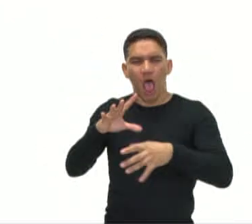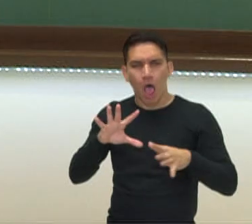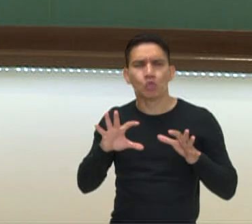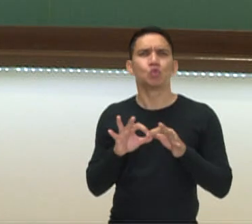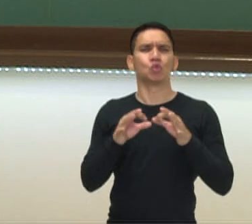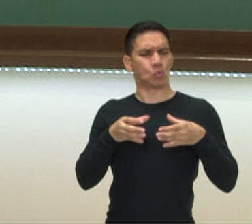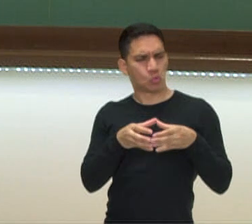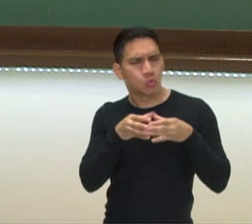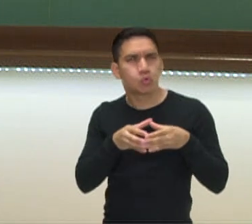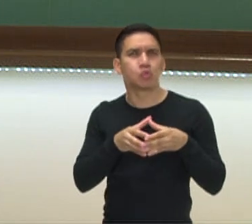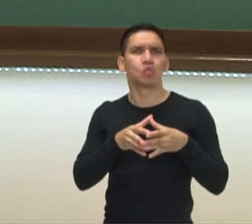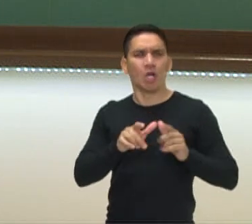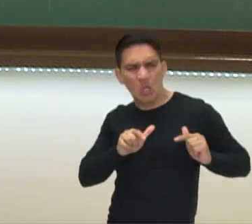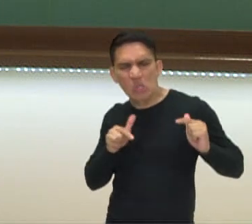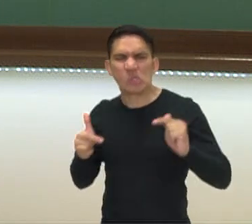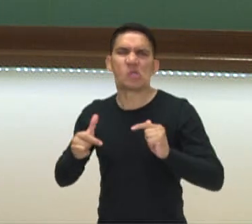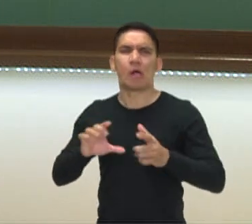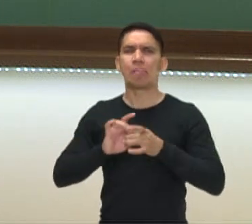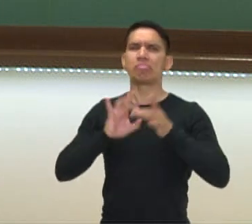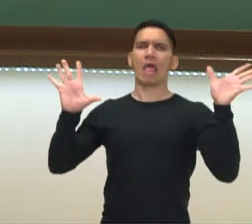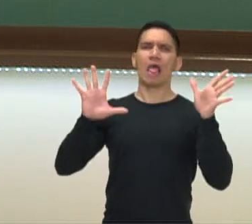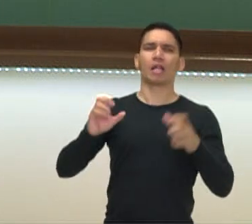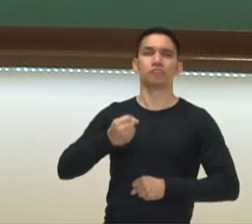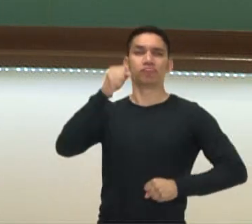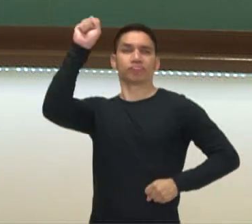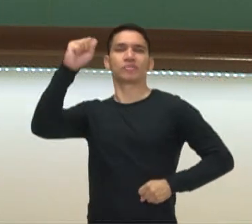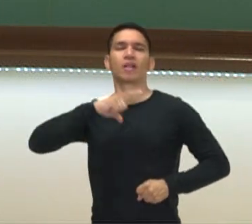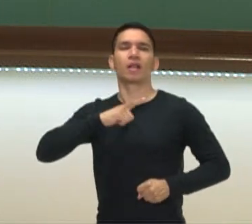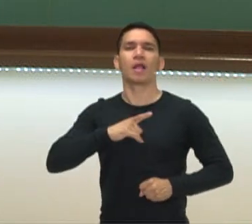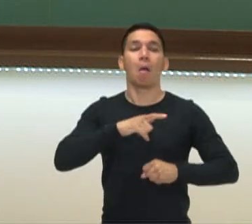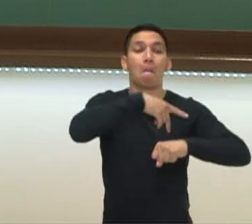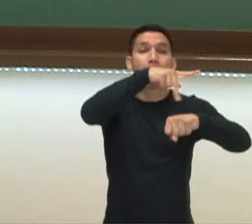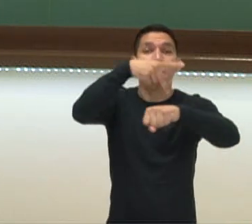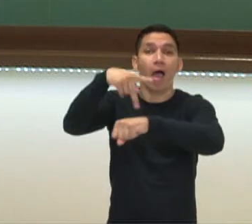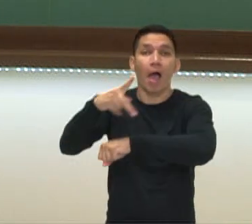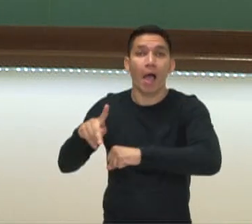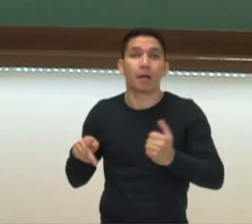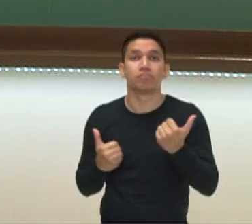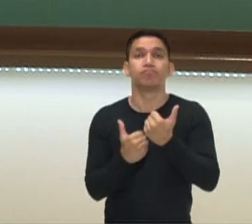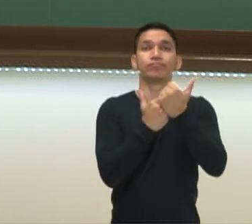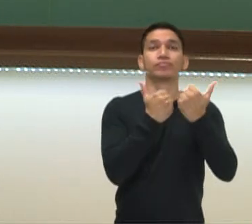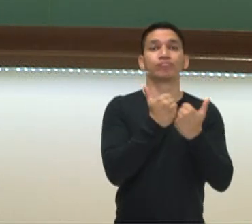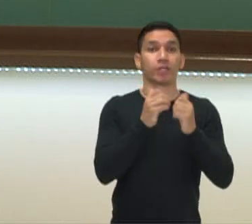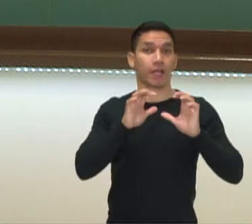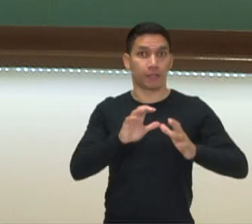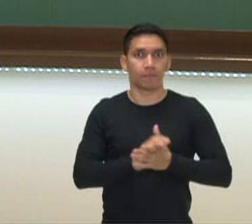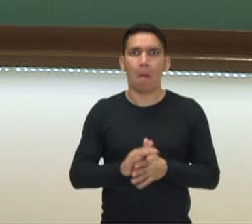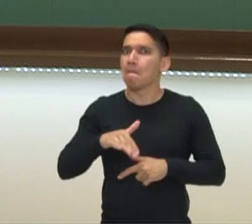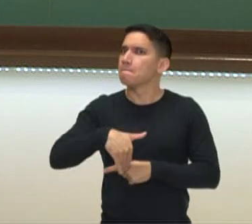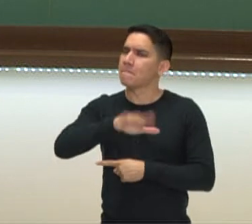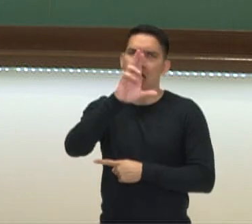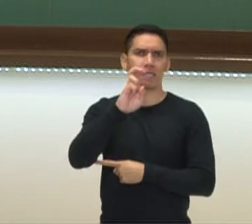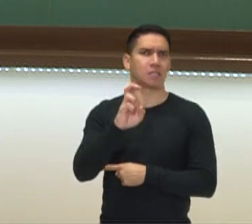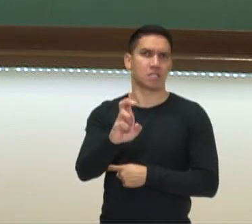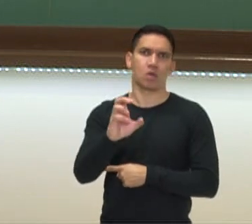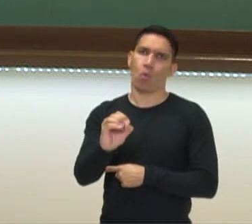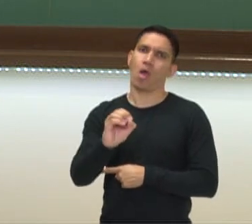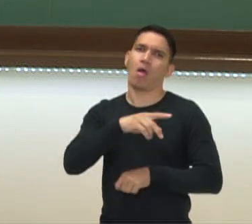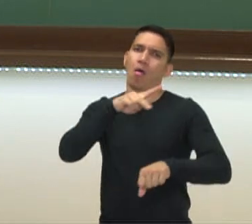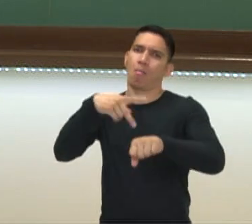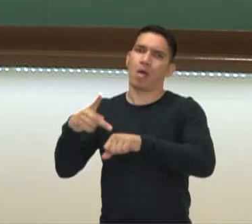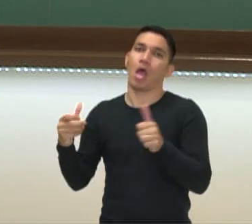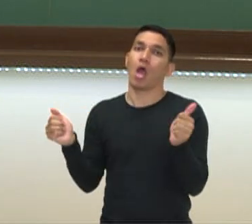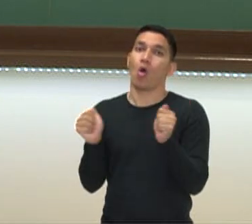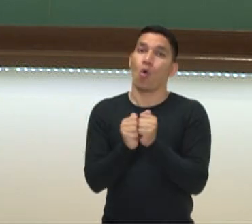liberdade, a imagem da Estátua da Liberdade e os países aí que faziam parte dos aliados. Mais de 50 países ao